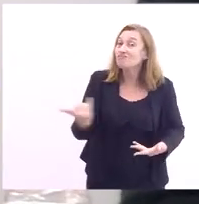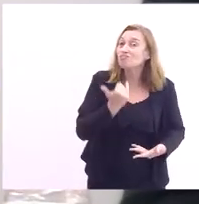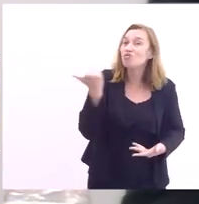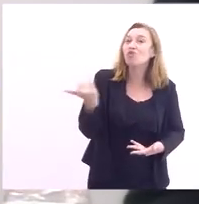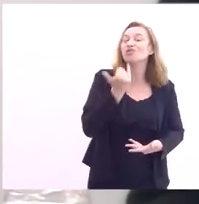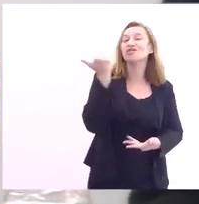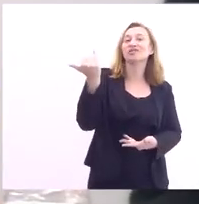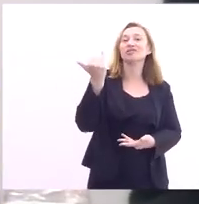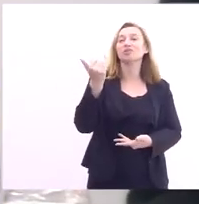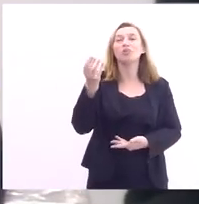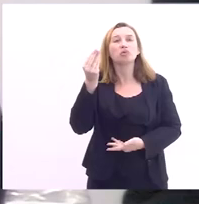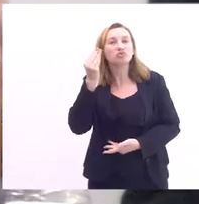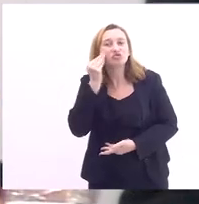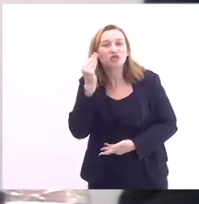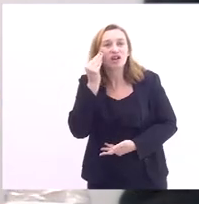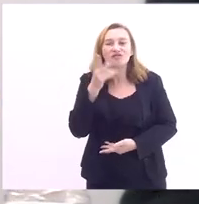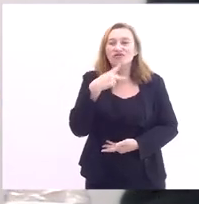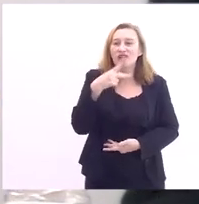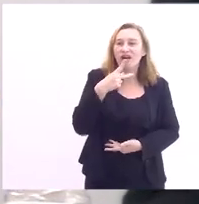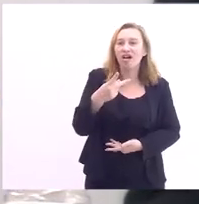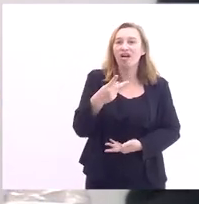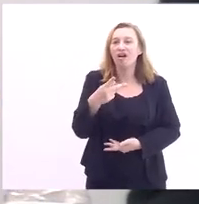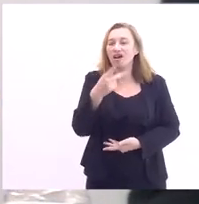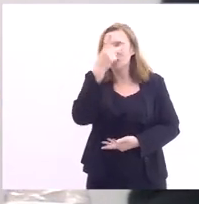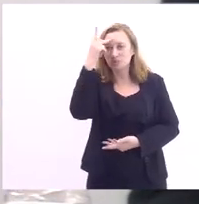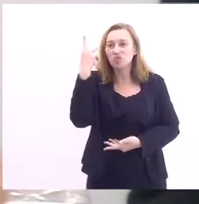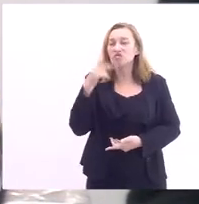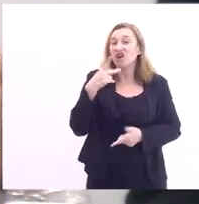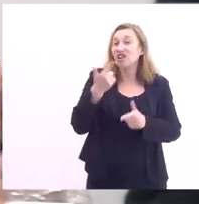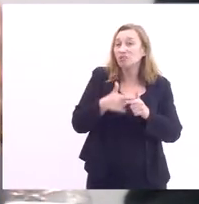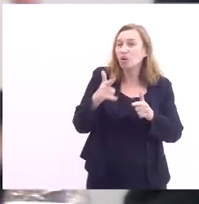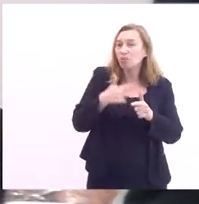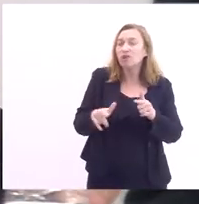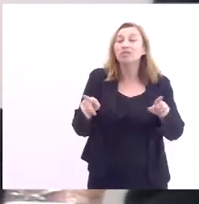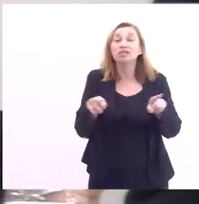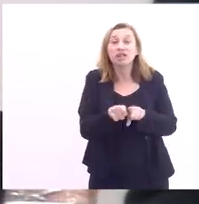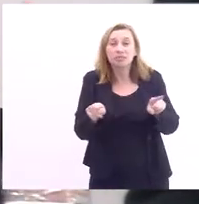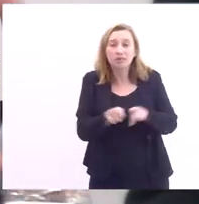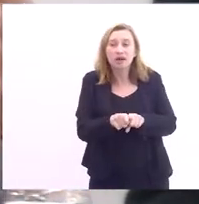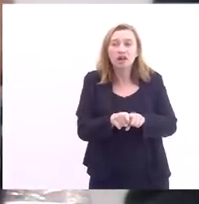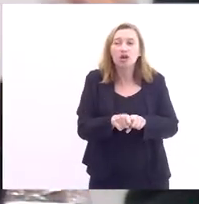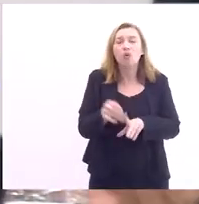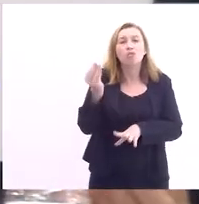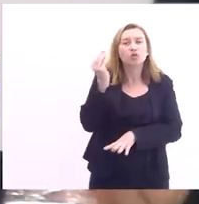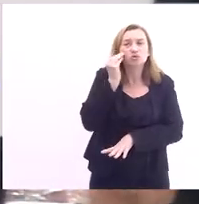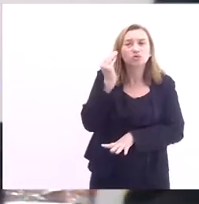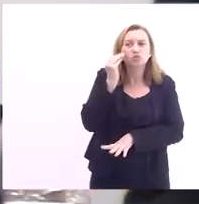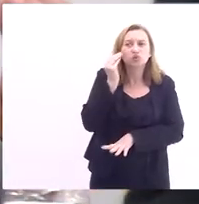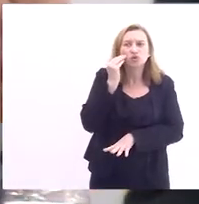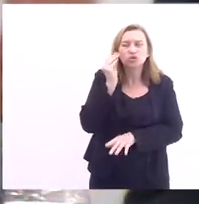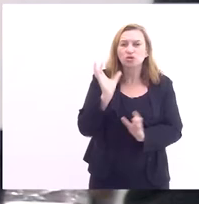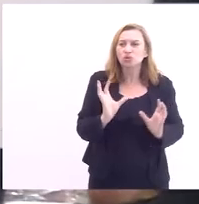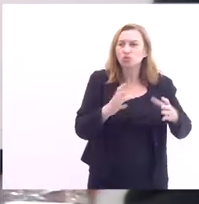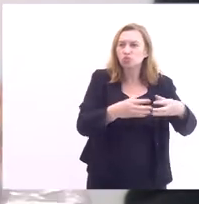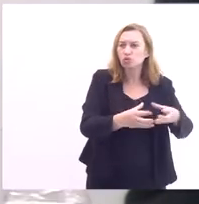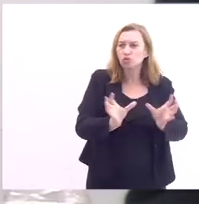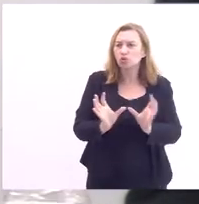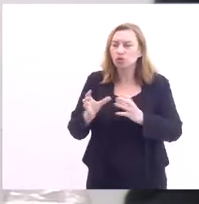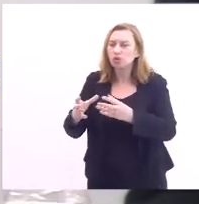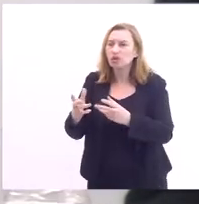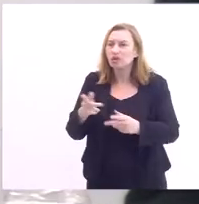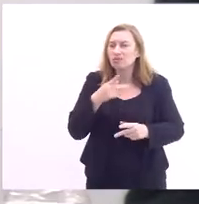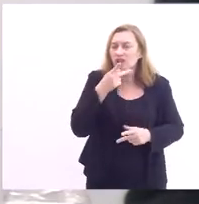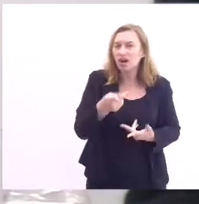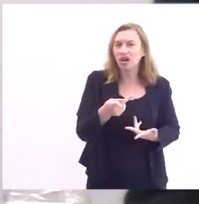gente colocar, das pessoas colocarem os problemas, e também uma oportunidade dos órgãos se